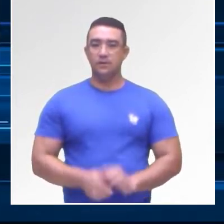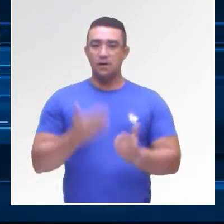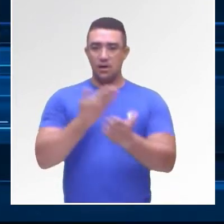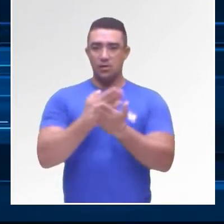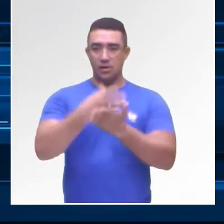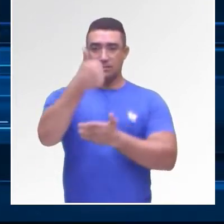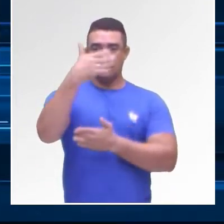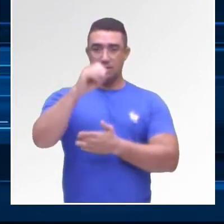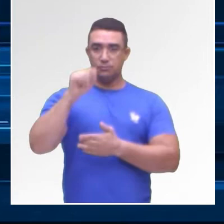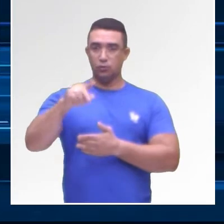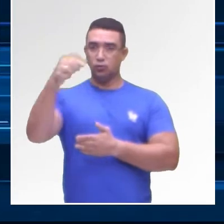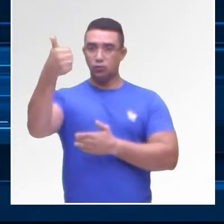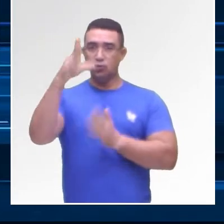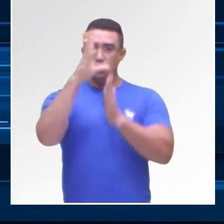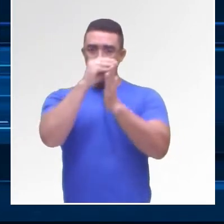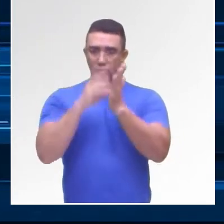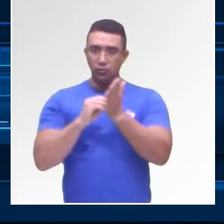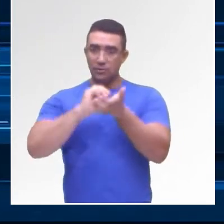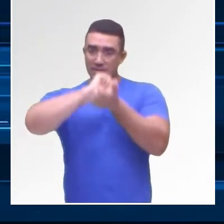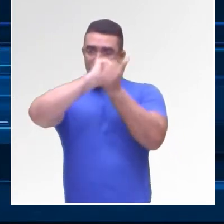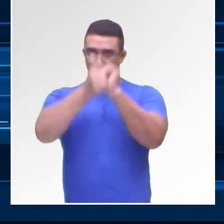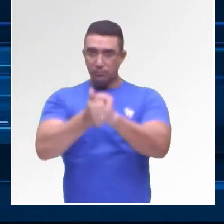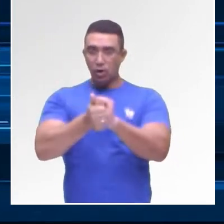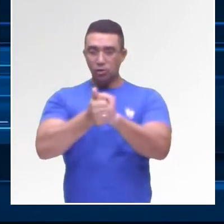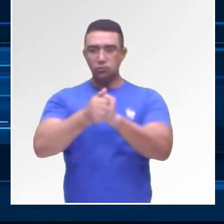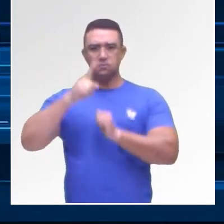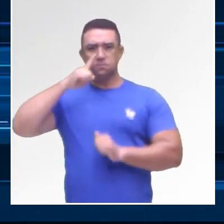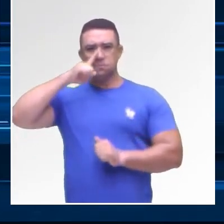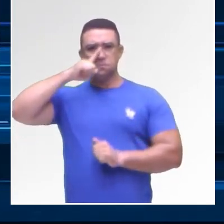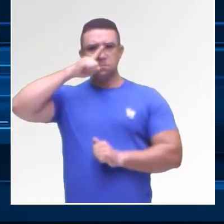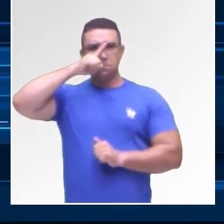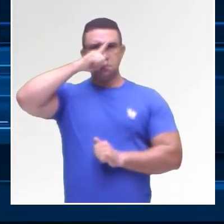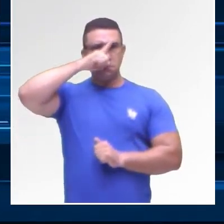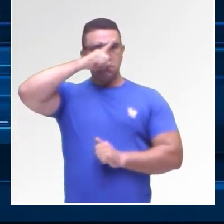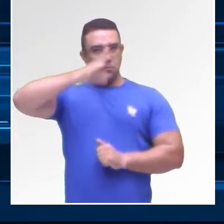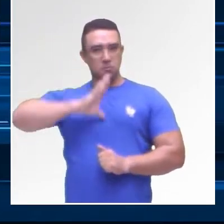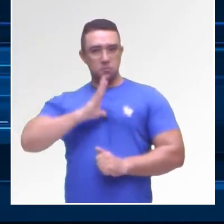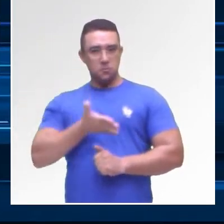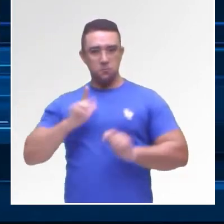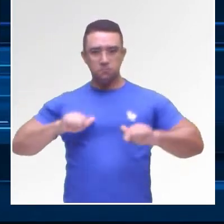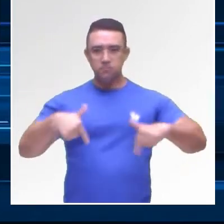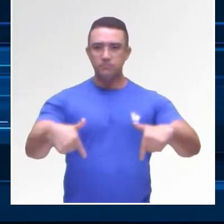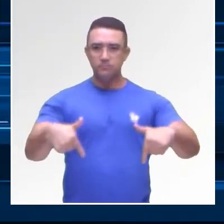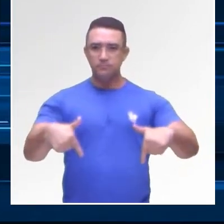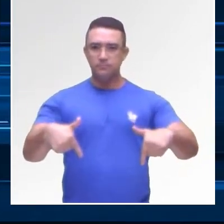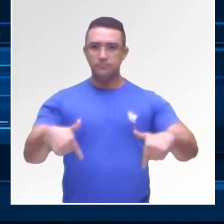Aula 10.1. Conteúdo: esportes de aventura.